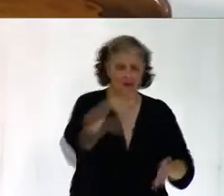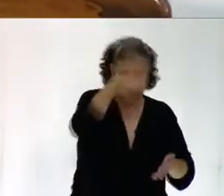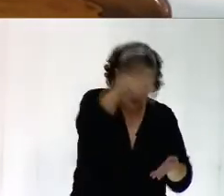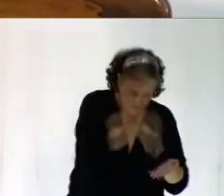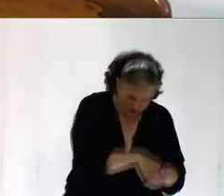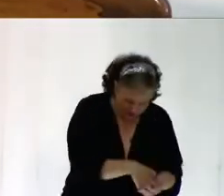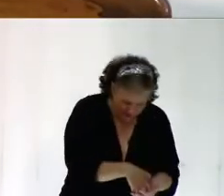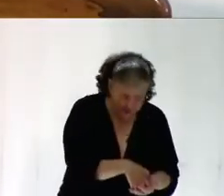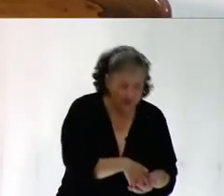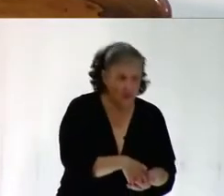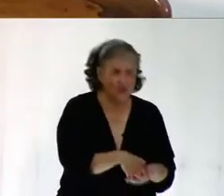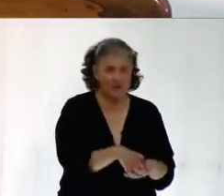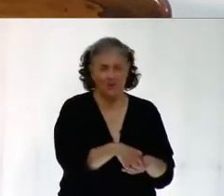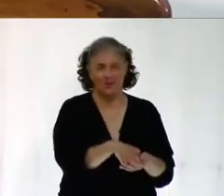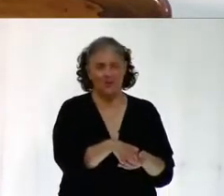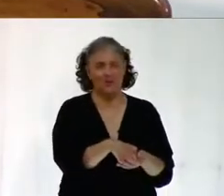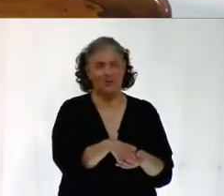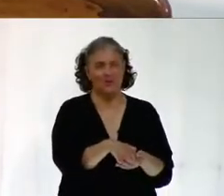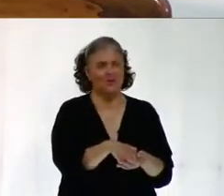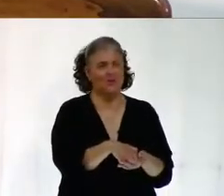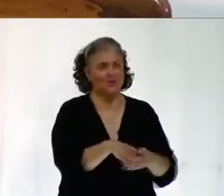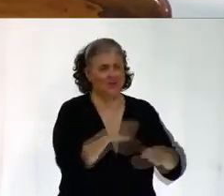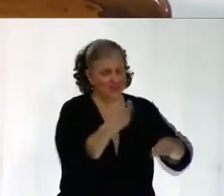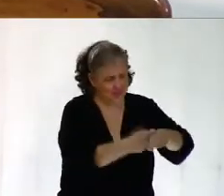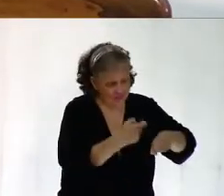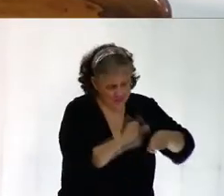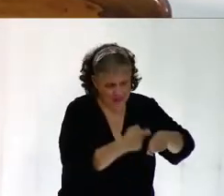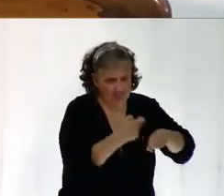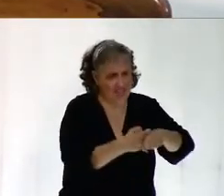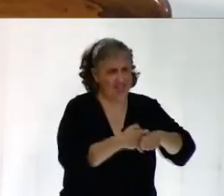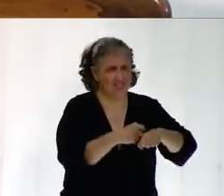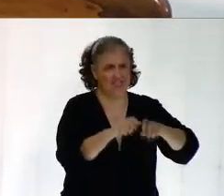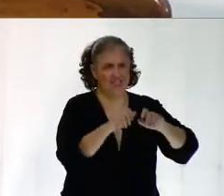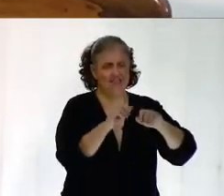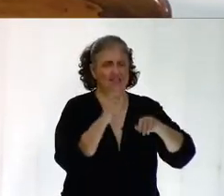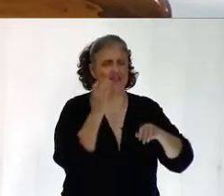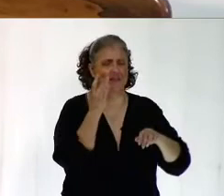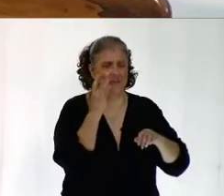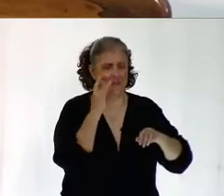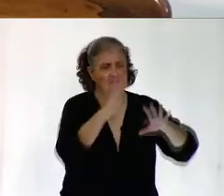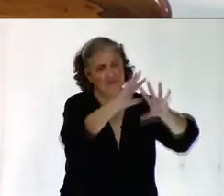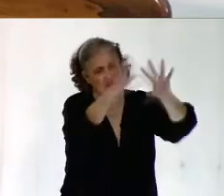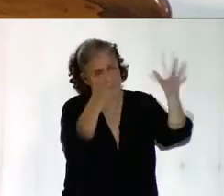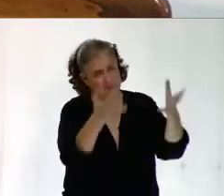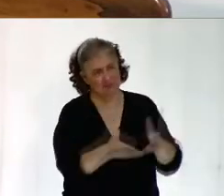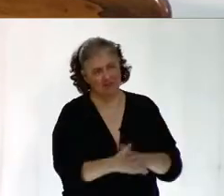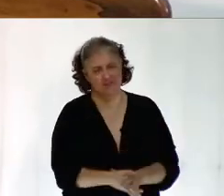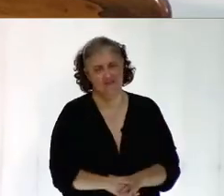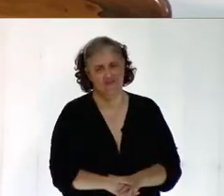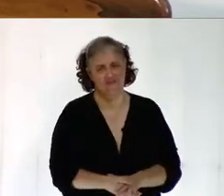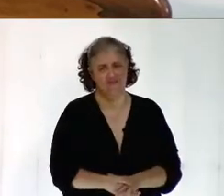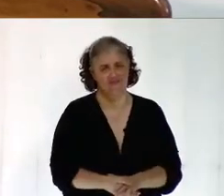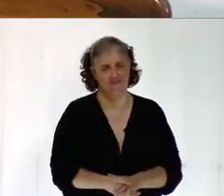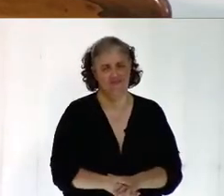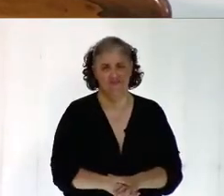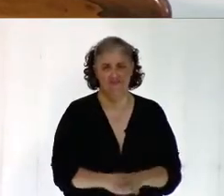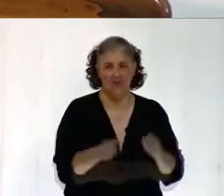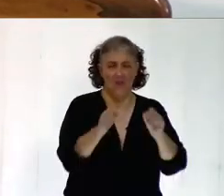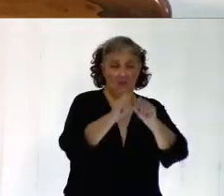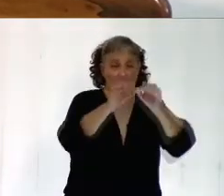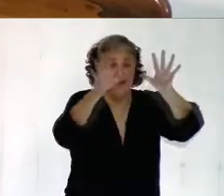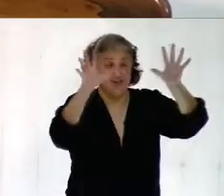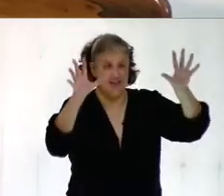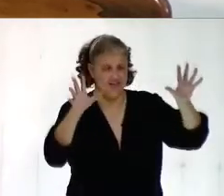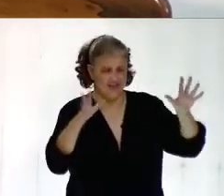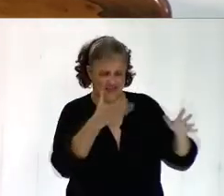frente madeiras erguidas pedras fundidas dizia a criação humana tu